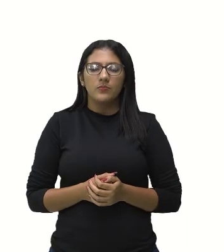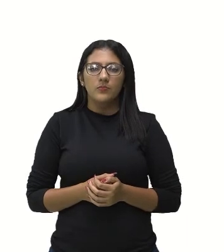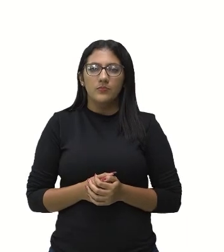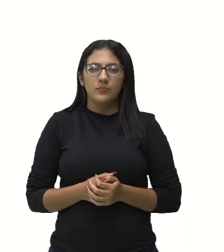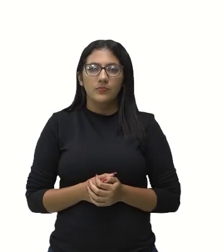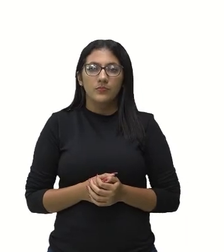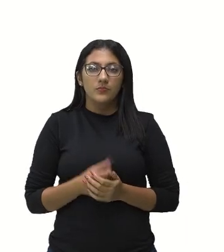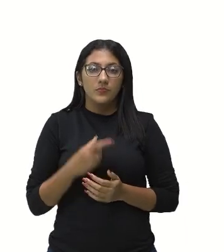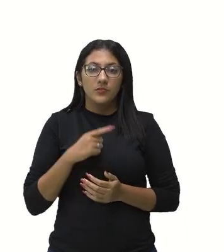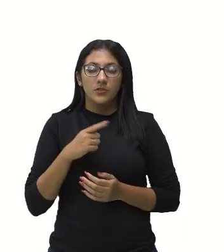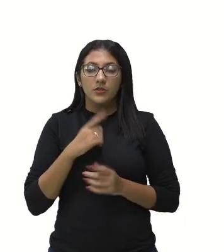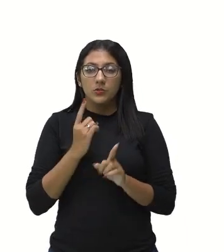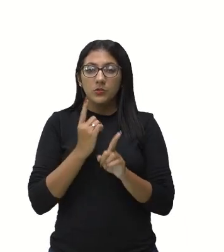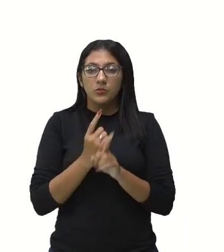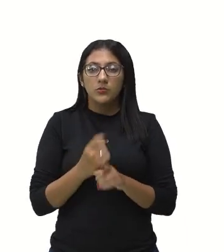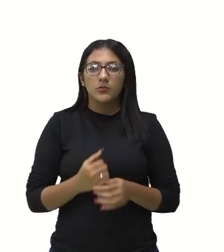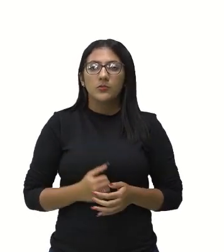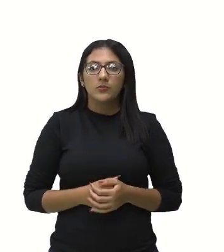Nós vamos obter